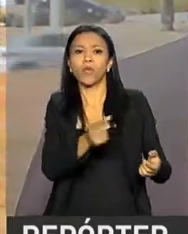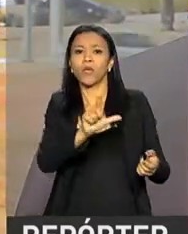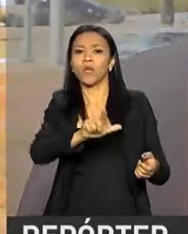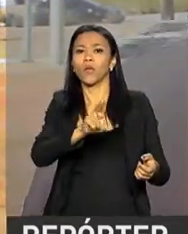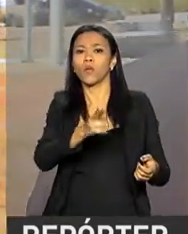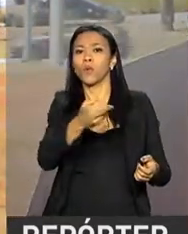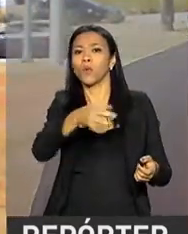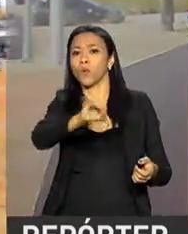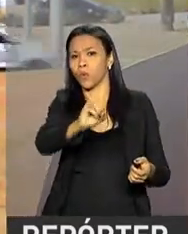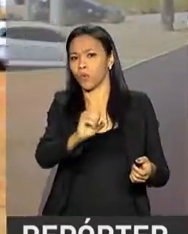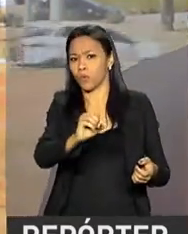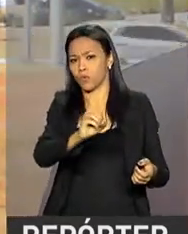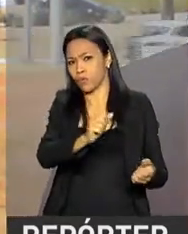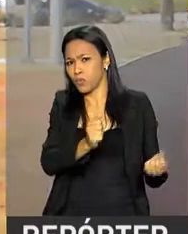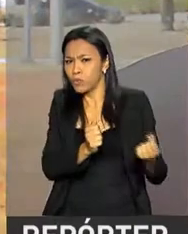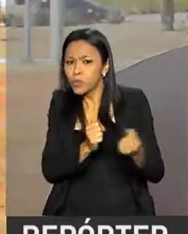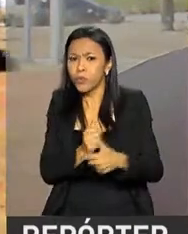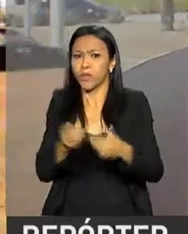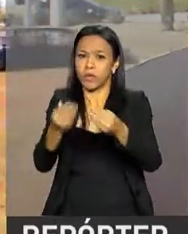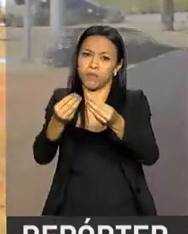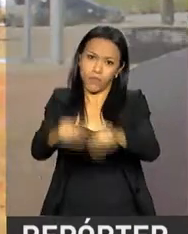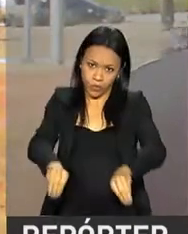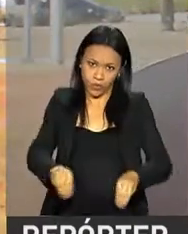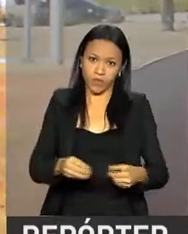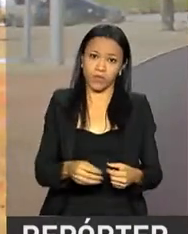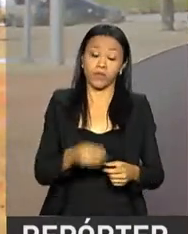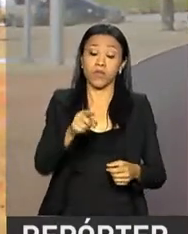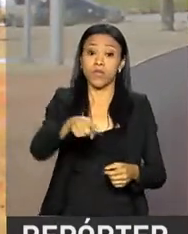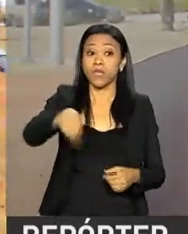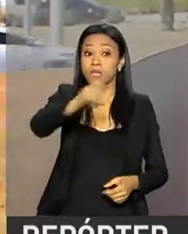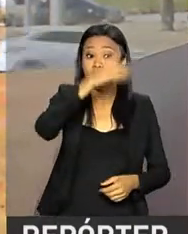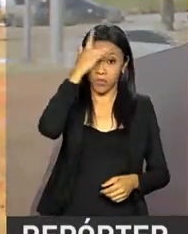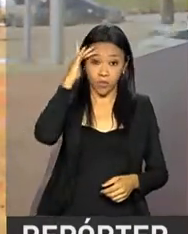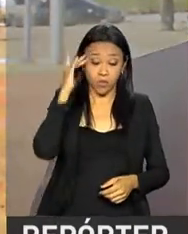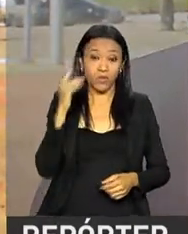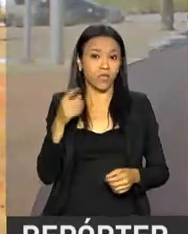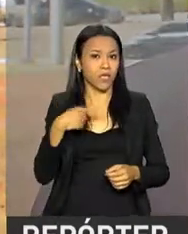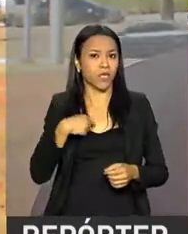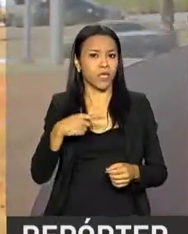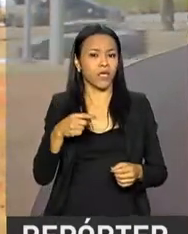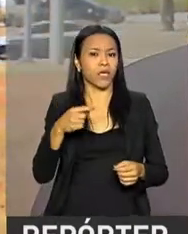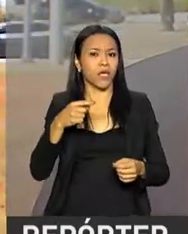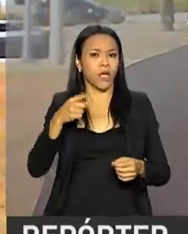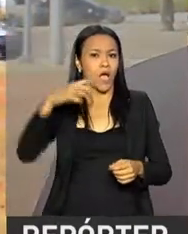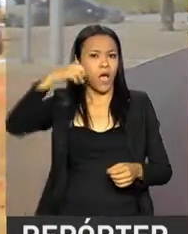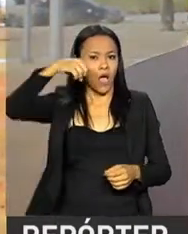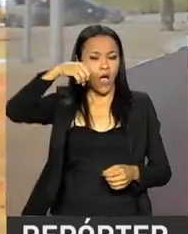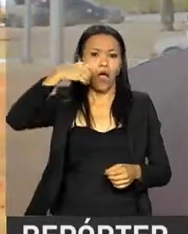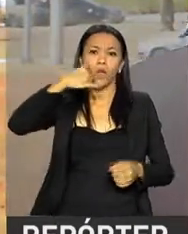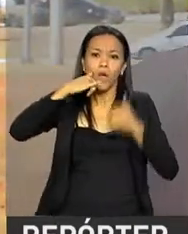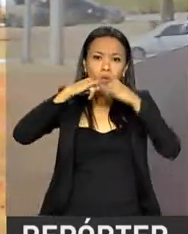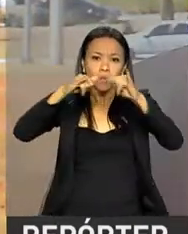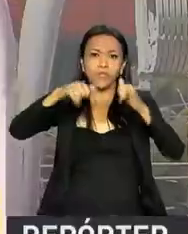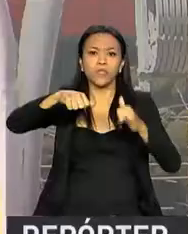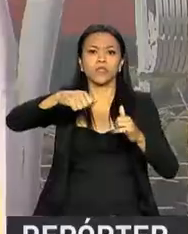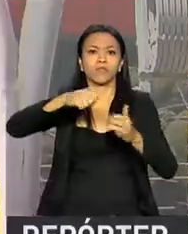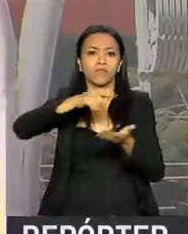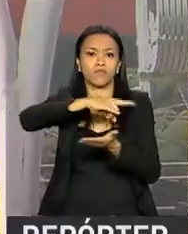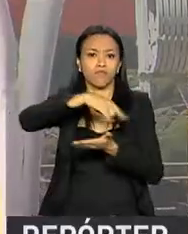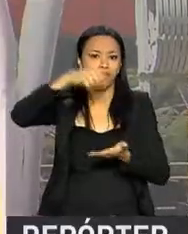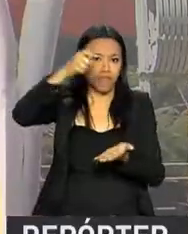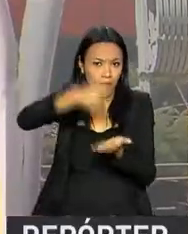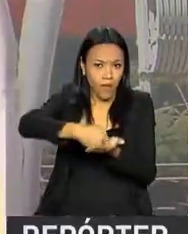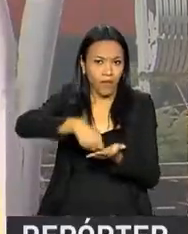Já para o consumidor, a expectativa é que no médio prazo a conta de luz fique mais barata.